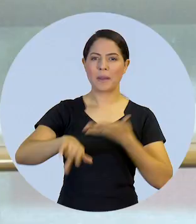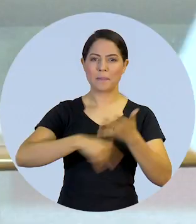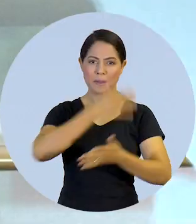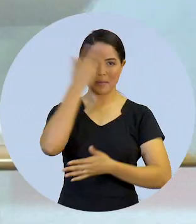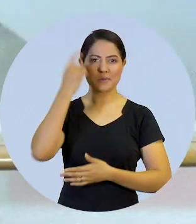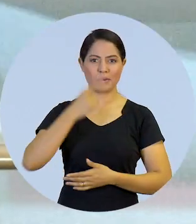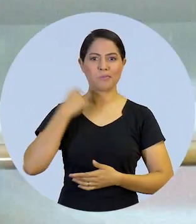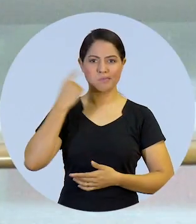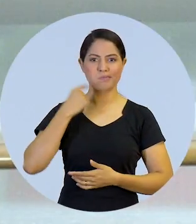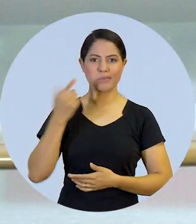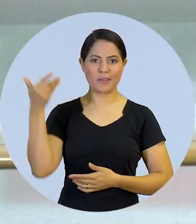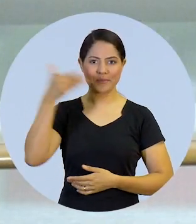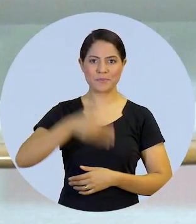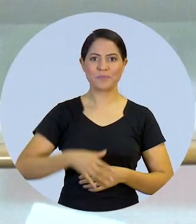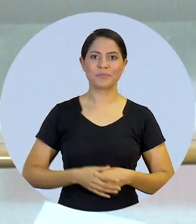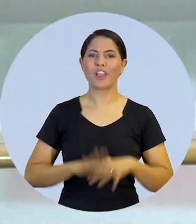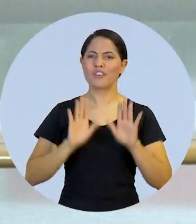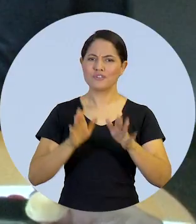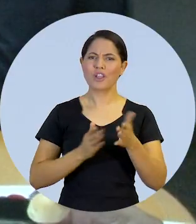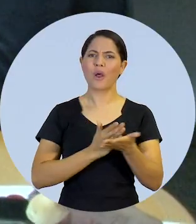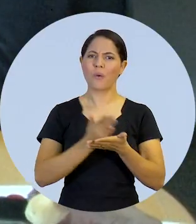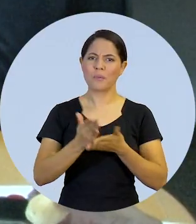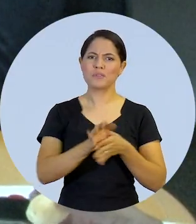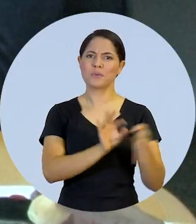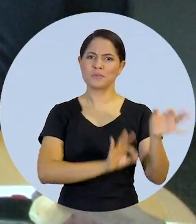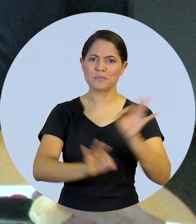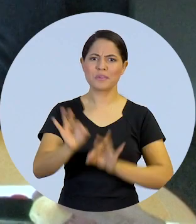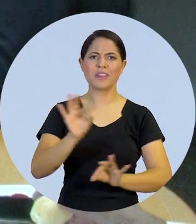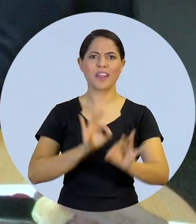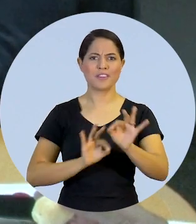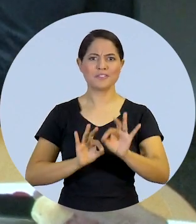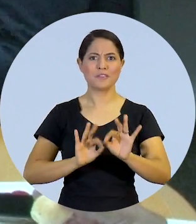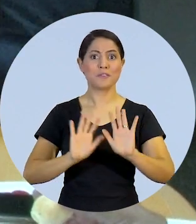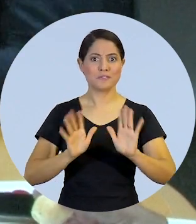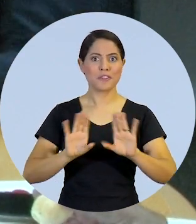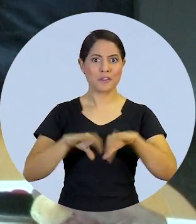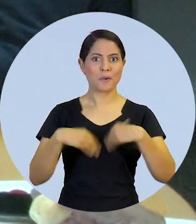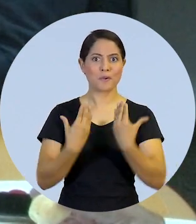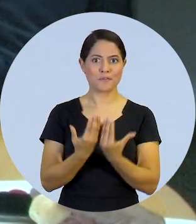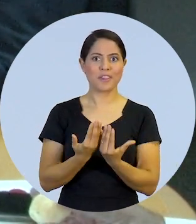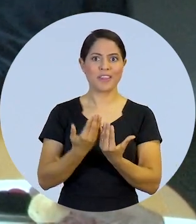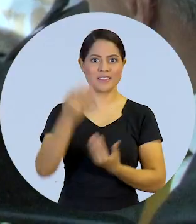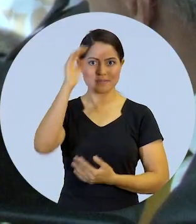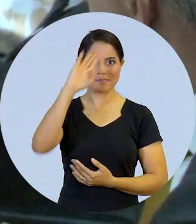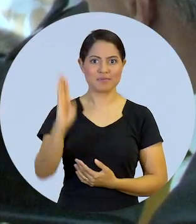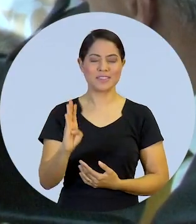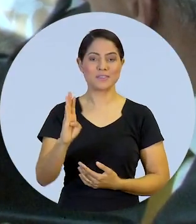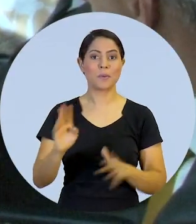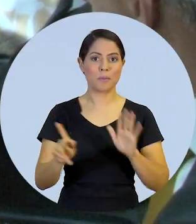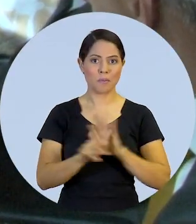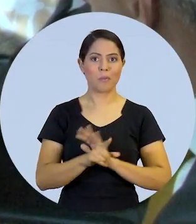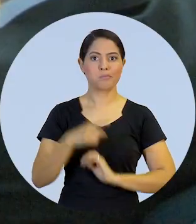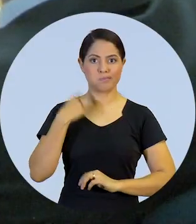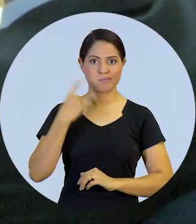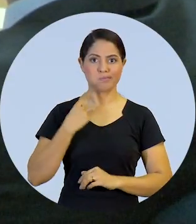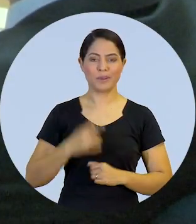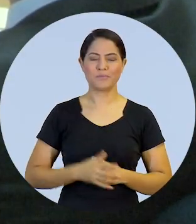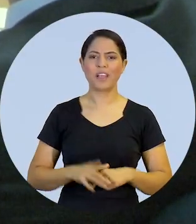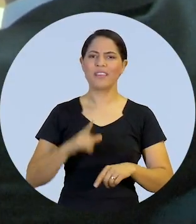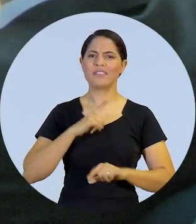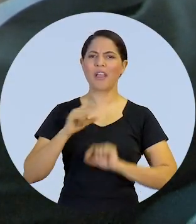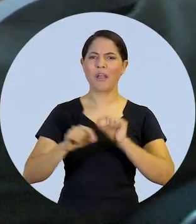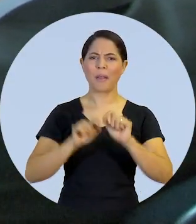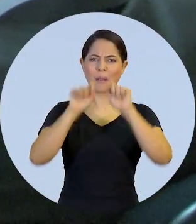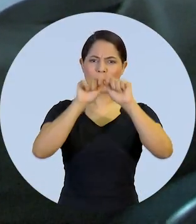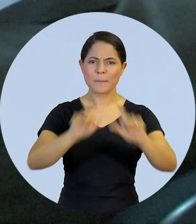começaram para a 24ª Conferência Nacional da Advocacia Brasileira. Centenas de especialistas, dezenas de painéis, feira